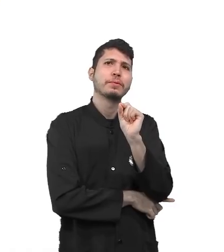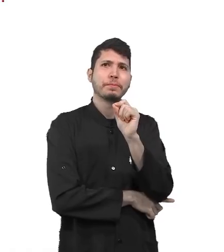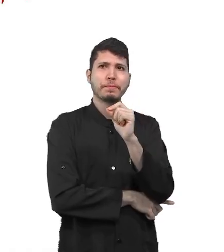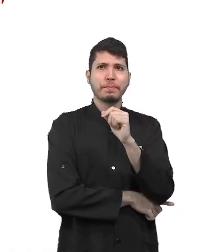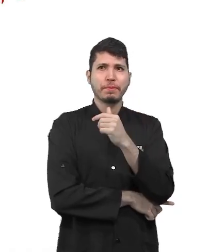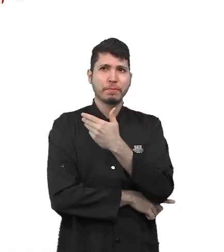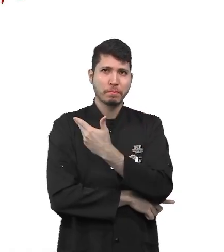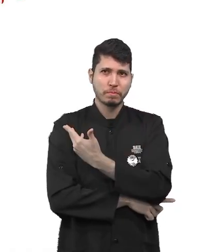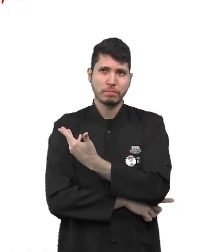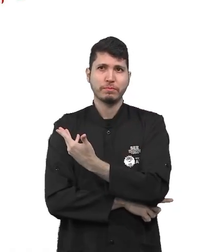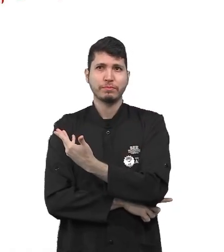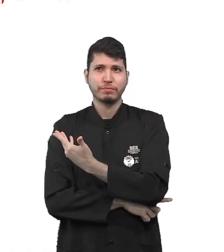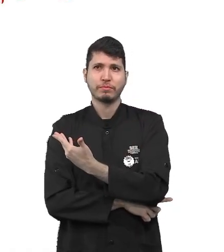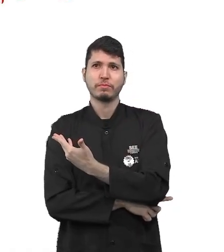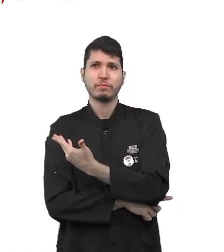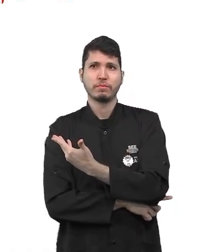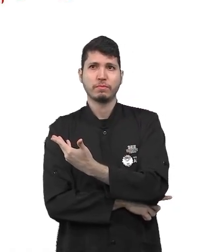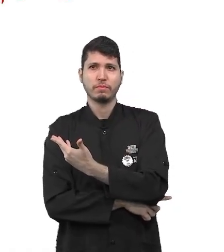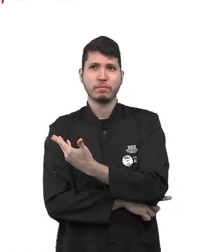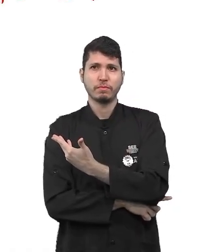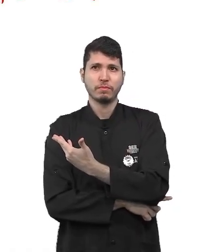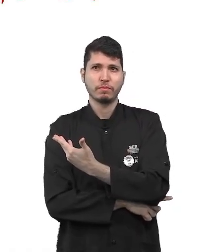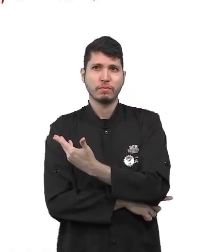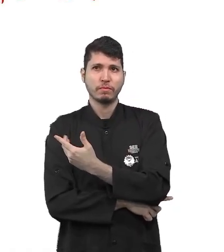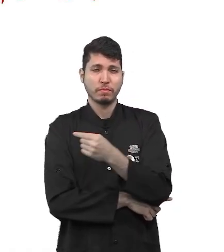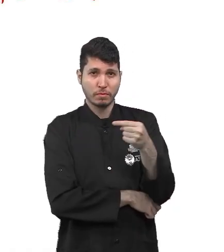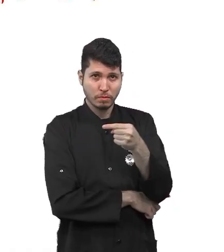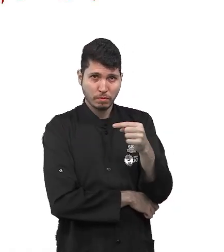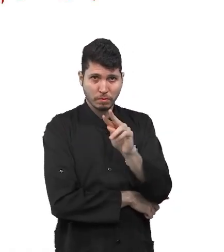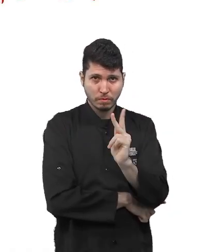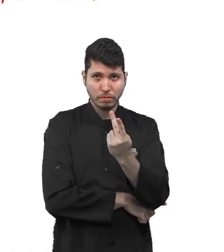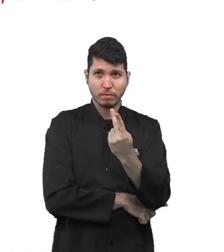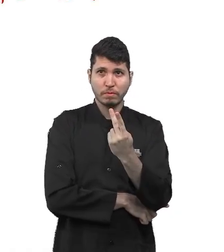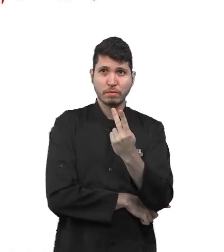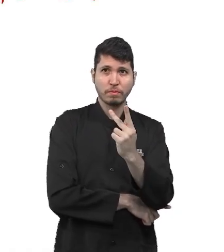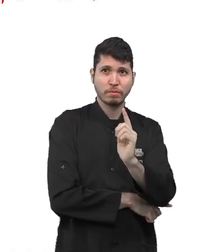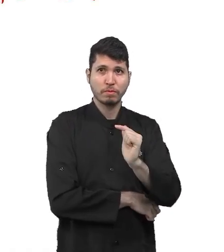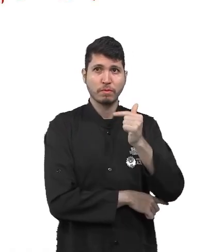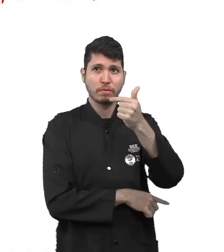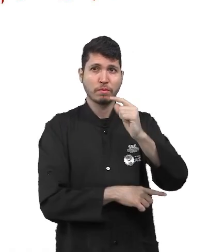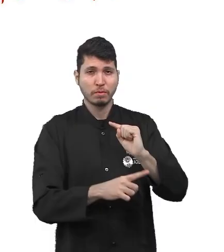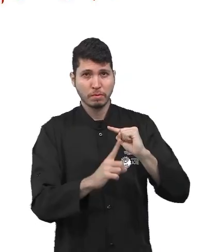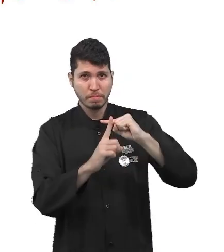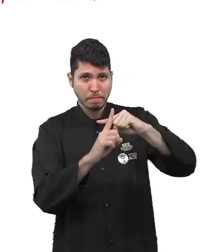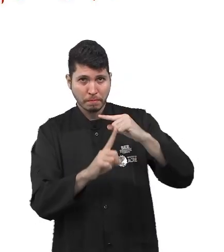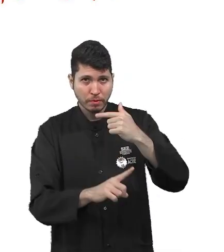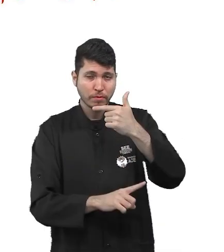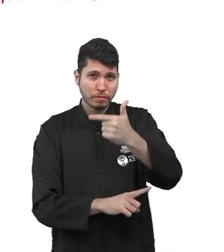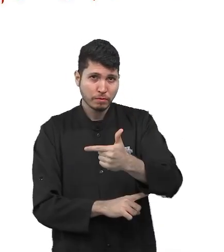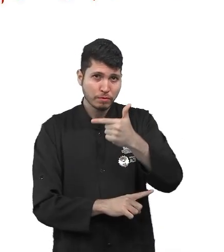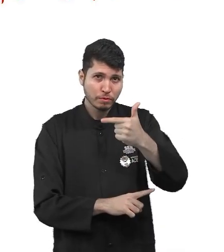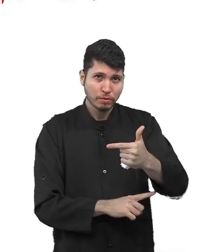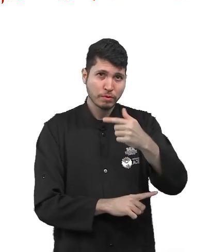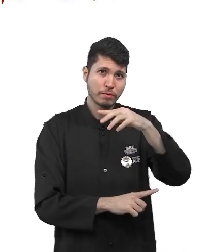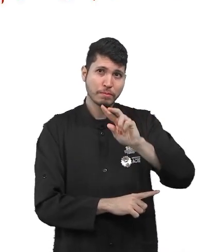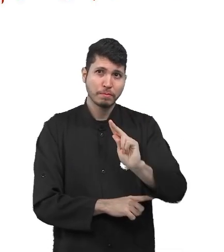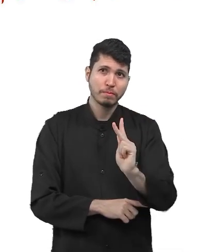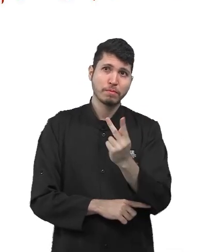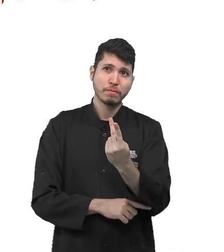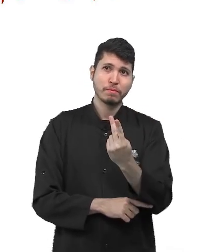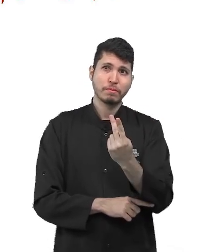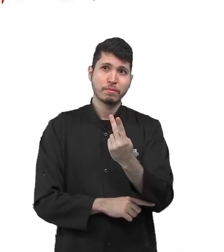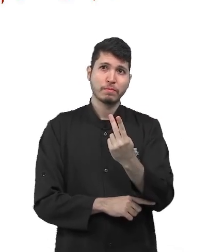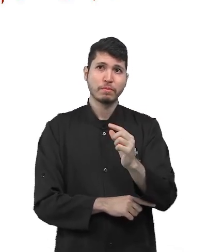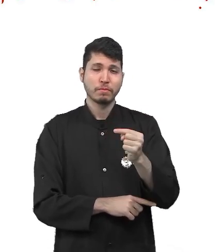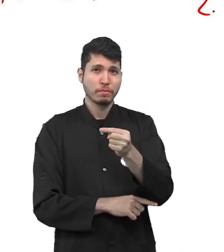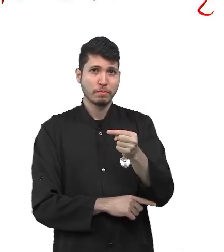compreenderem. Eu tenho aqui menos H, mais 22H, menos 85. De cara